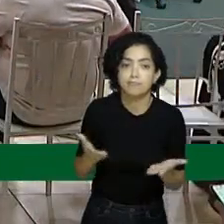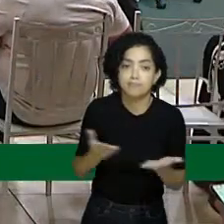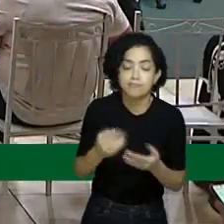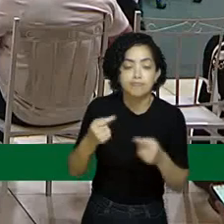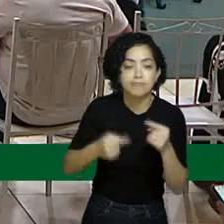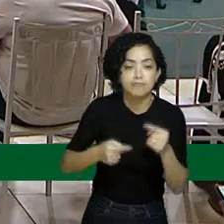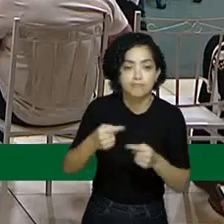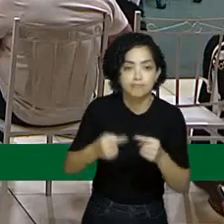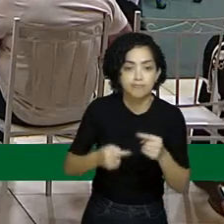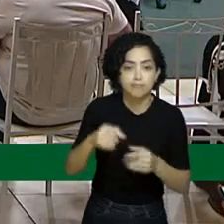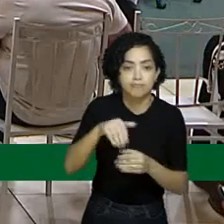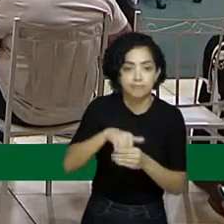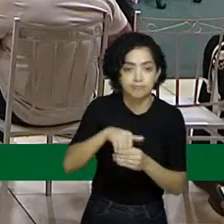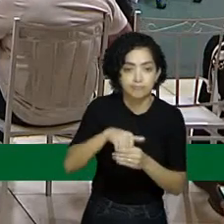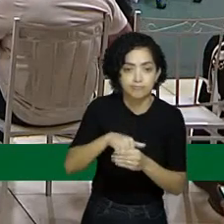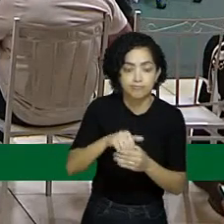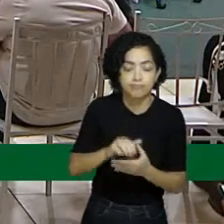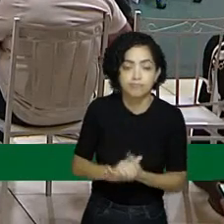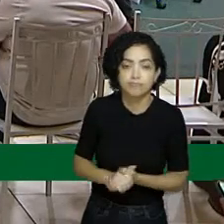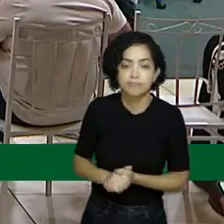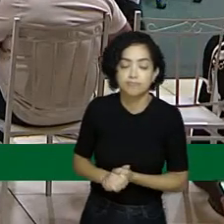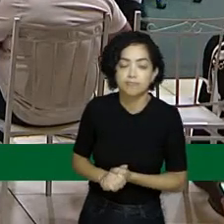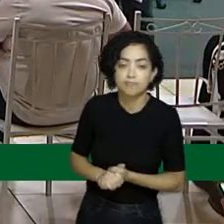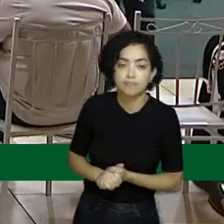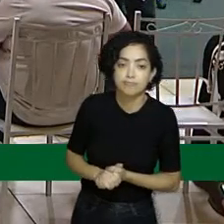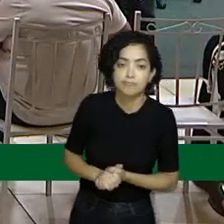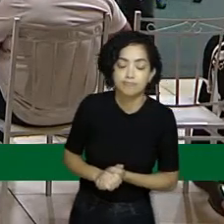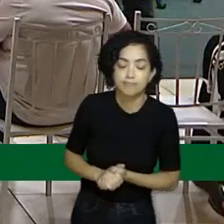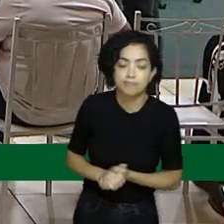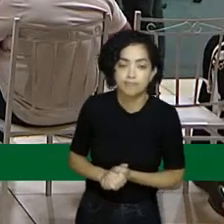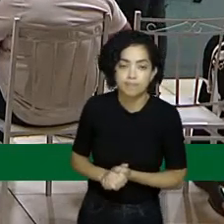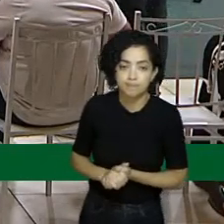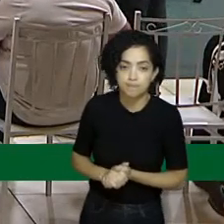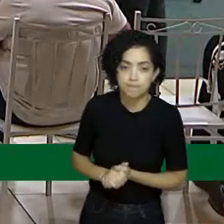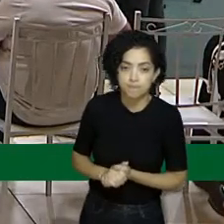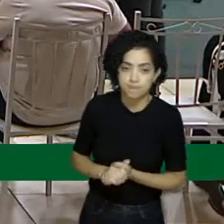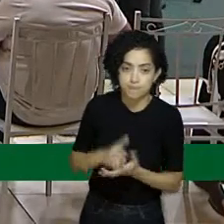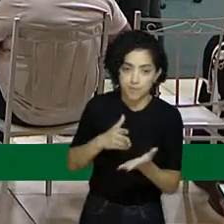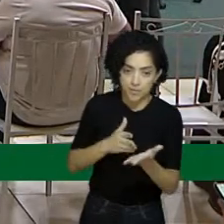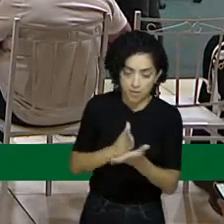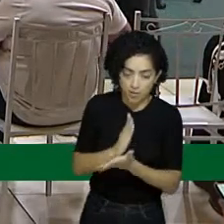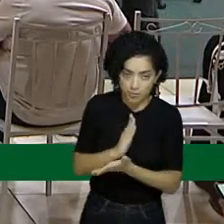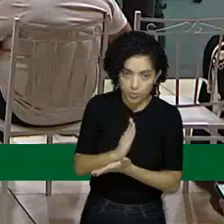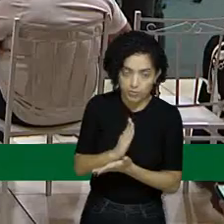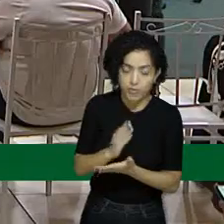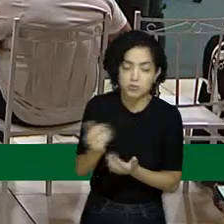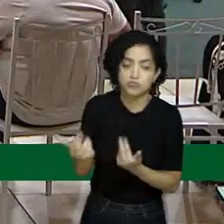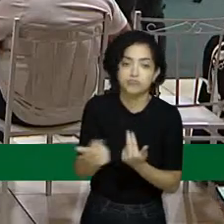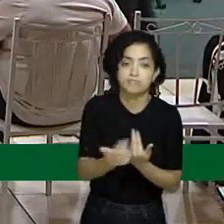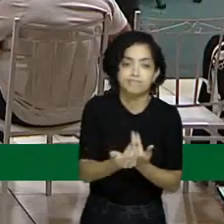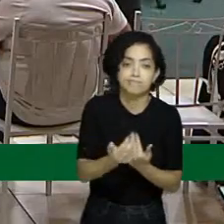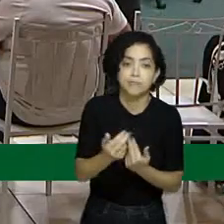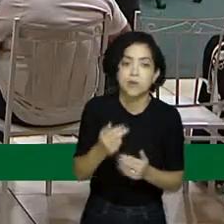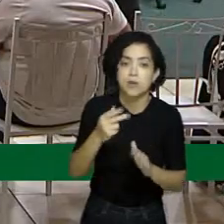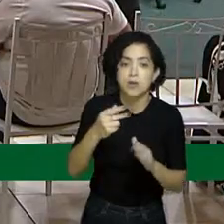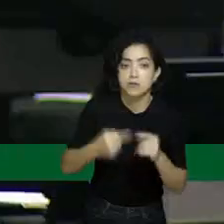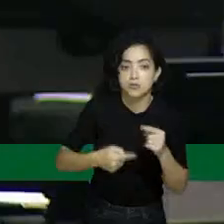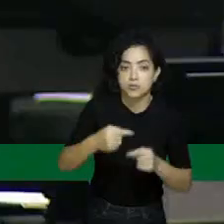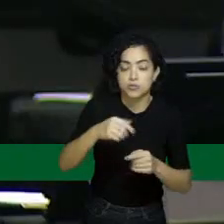havendo quem queira discutir, em votação. Deputados que aprovam permaneçam como se encontram. Aprovado por unanimidade. Discussão e